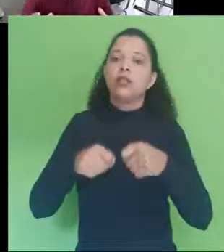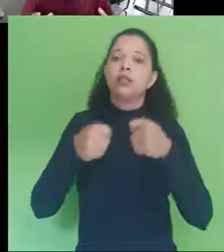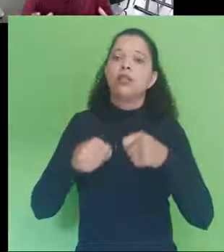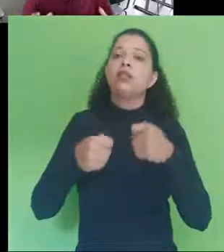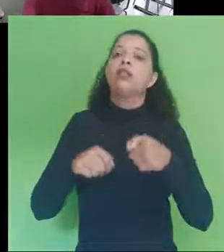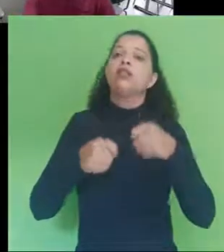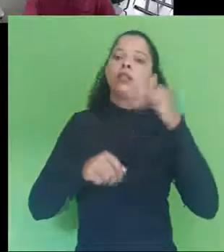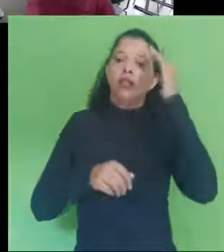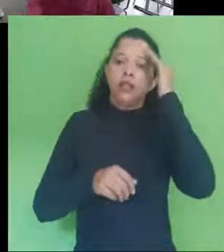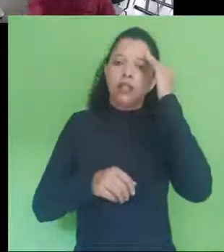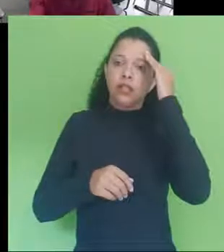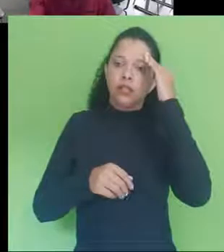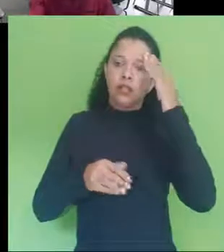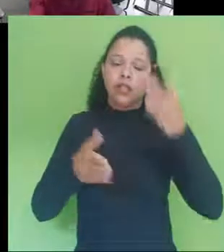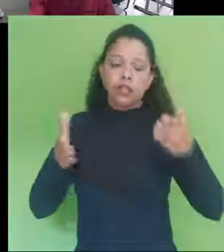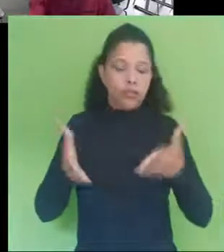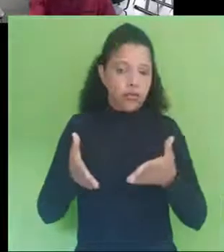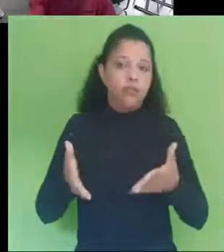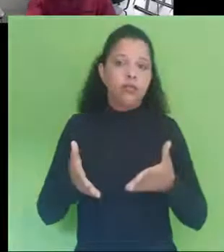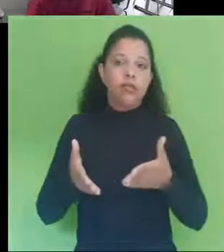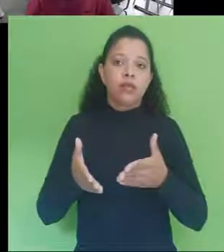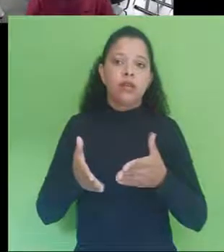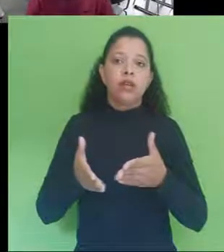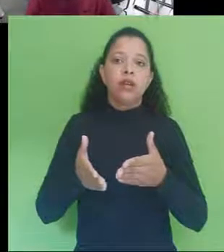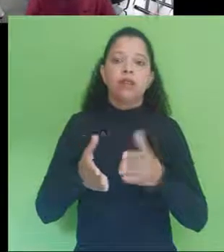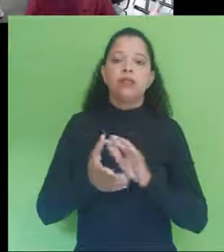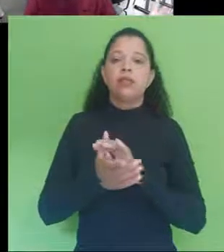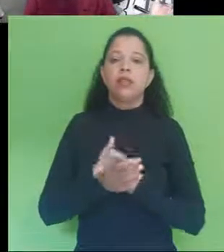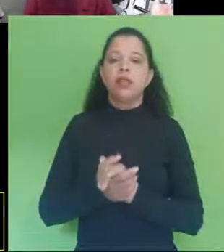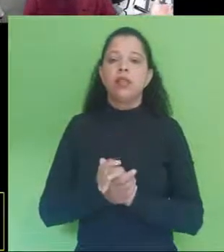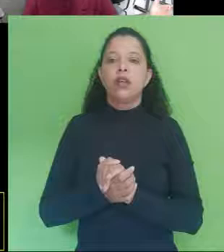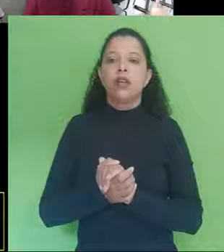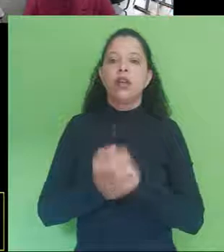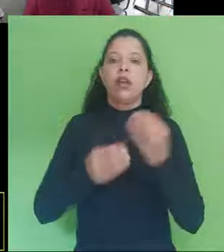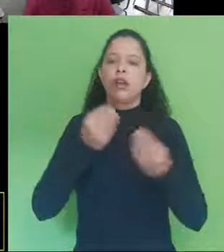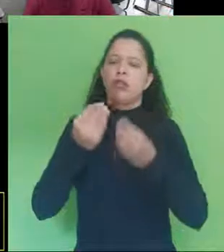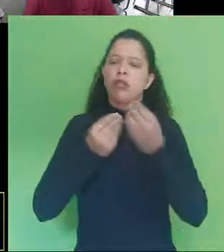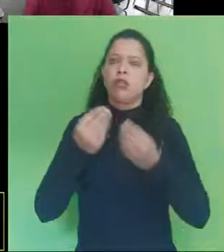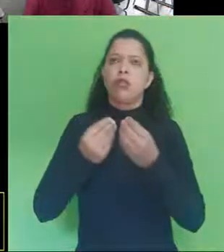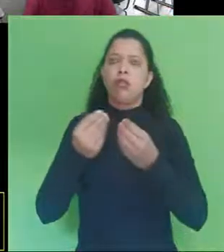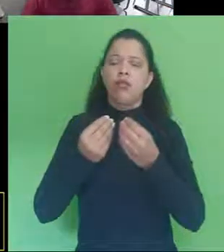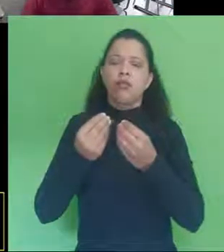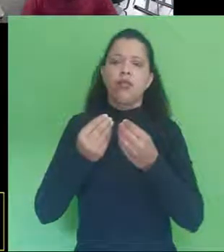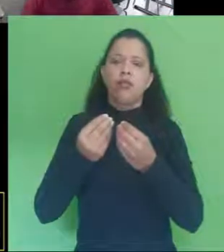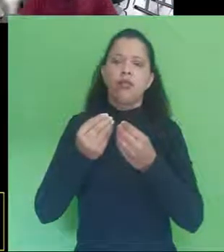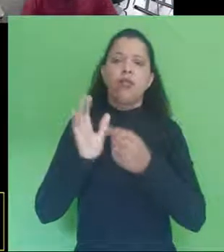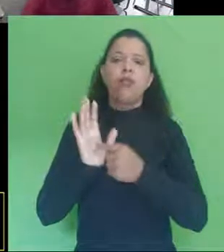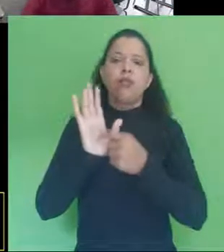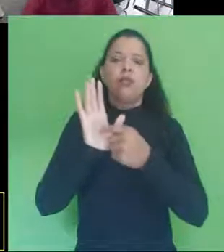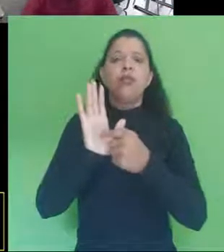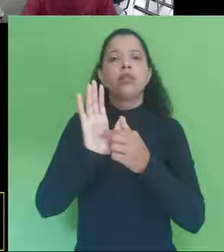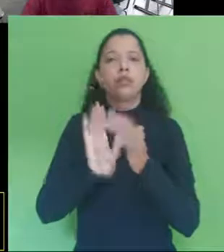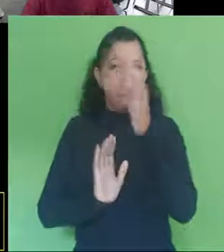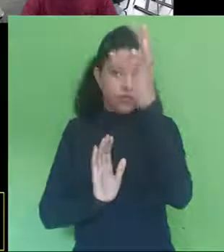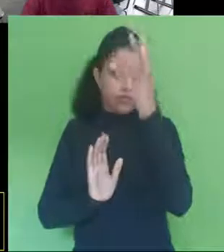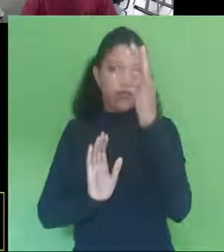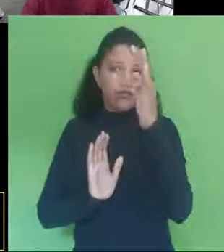presente. Beleza? E além disso, a gente quer saber como é o futuro, ou como será o